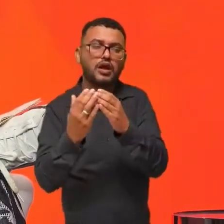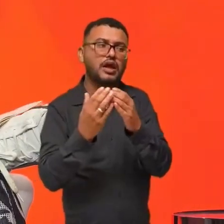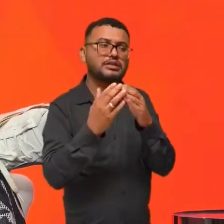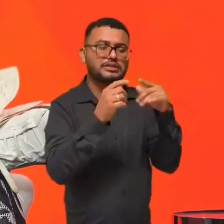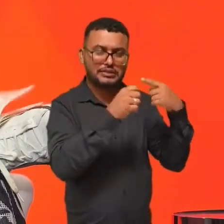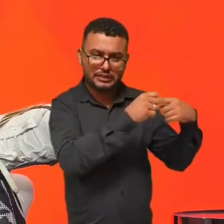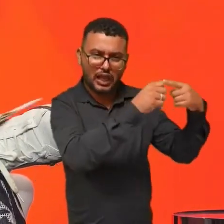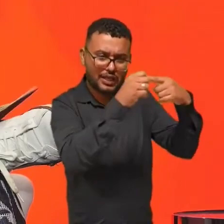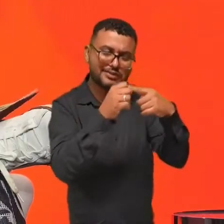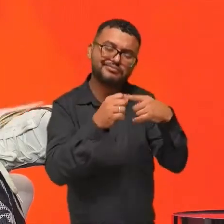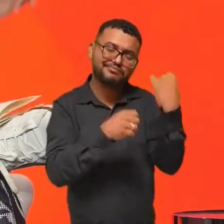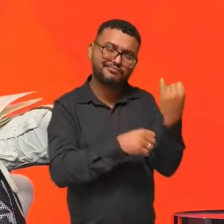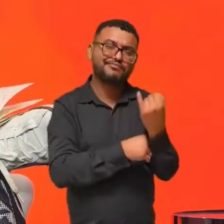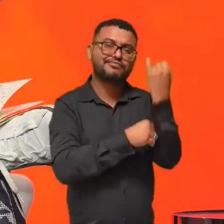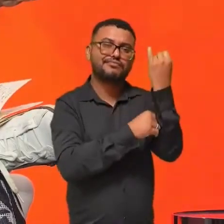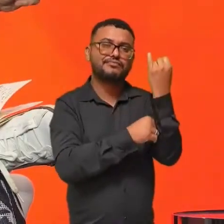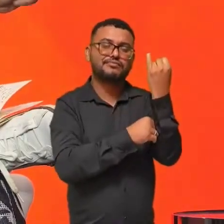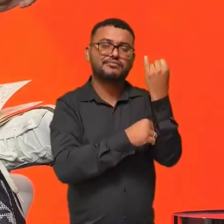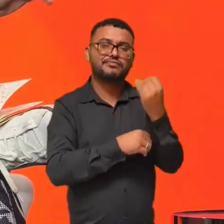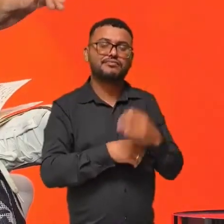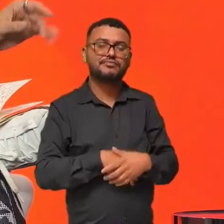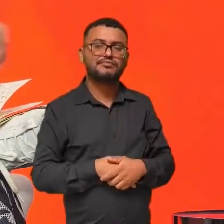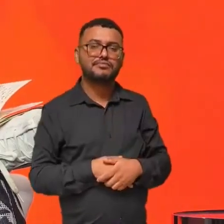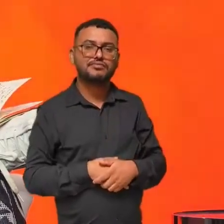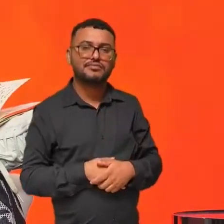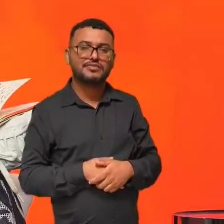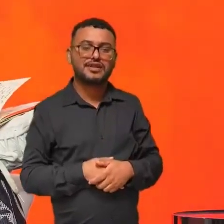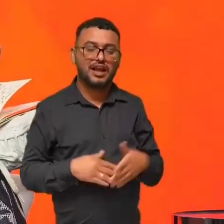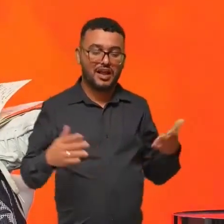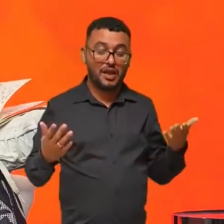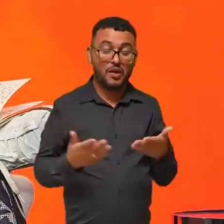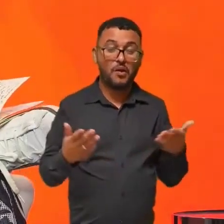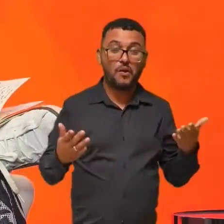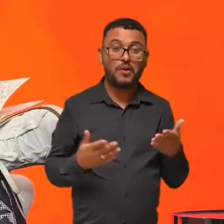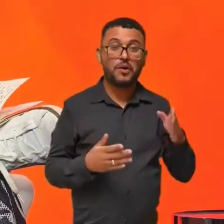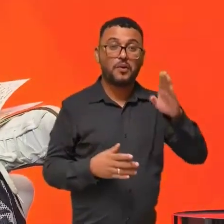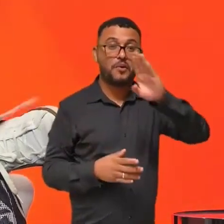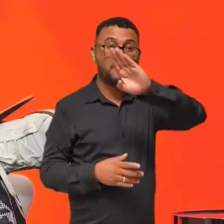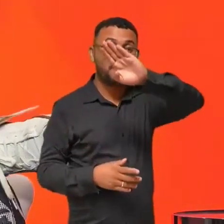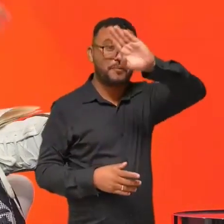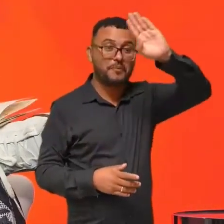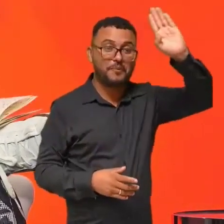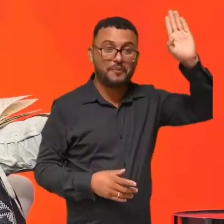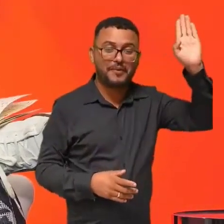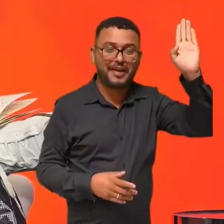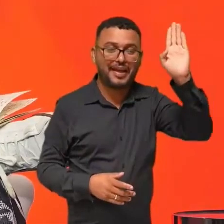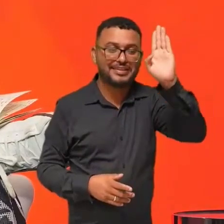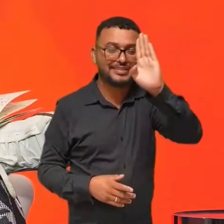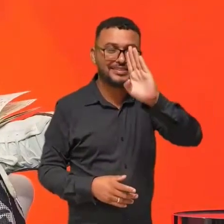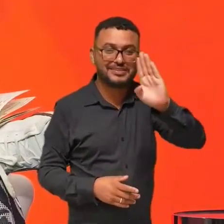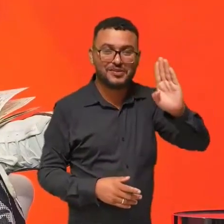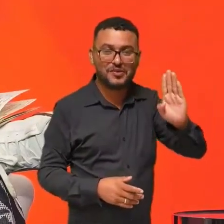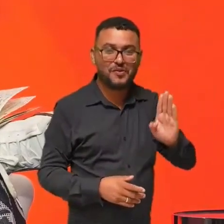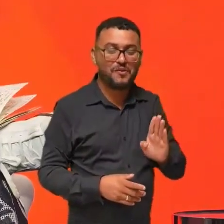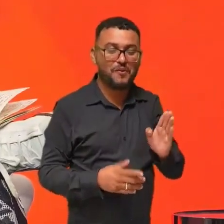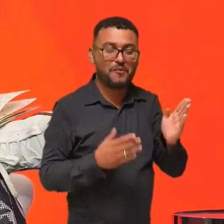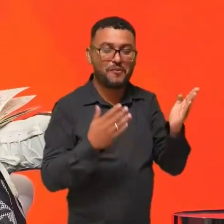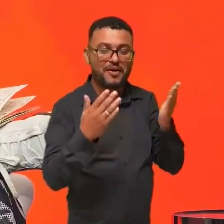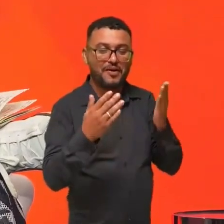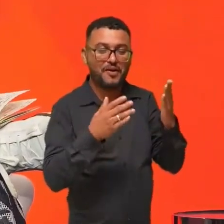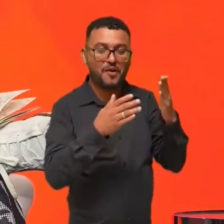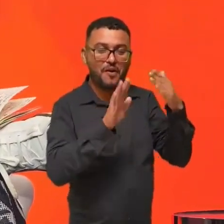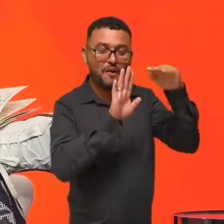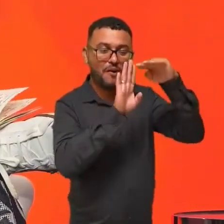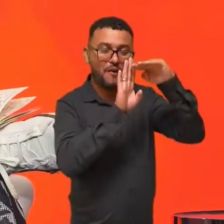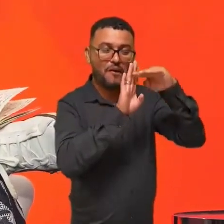É por isso que até assim, o Brasil Paralelo está fazendo, concluindo, está fazendo uma programação de Natal, para você